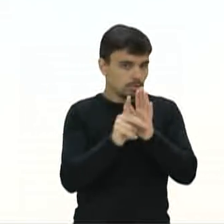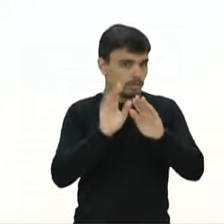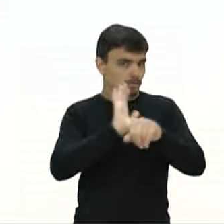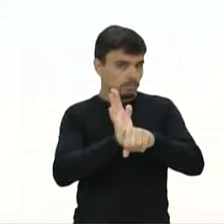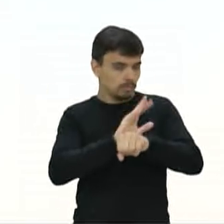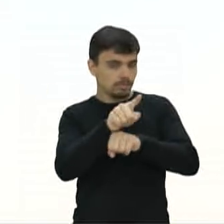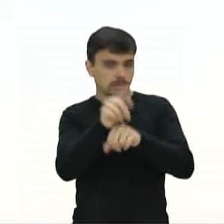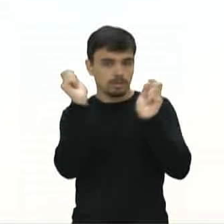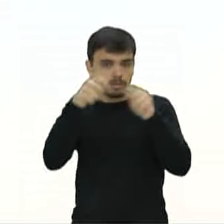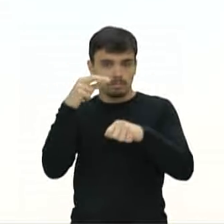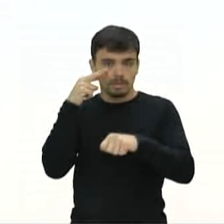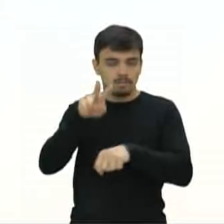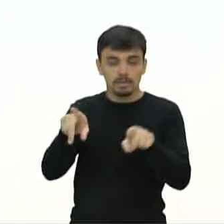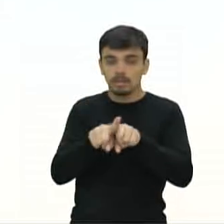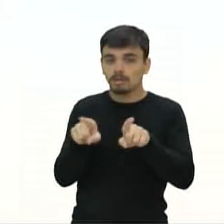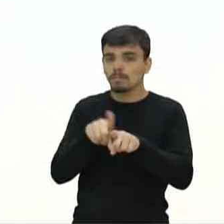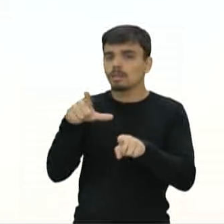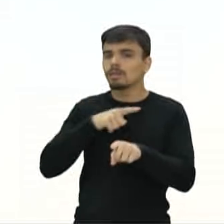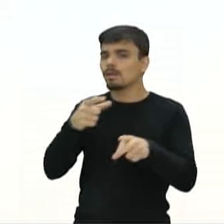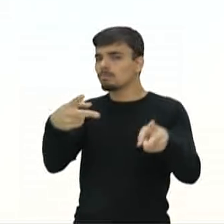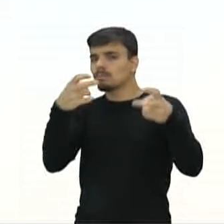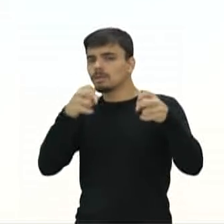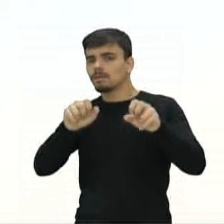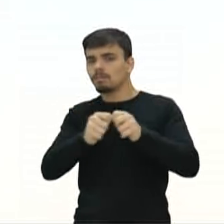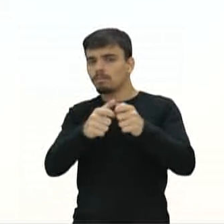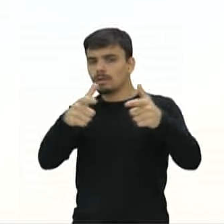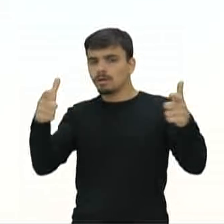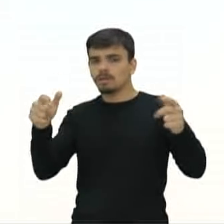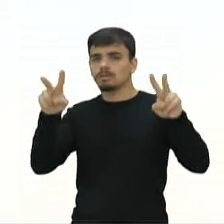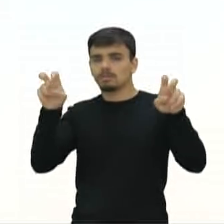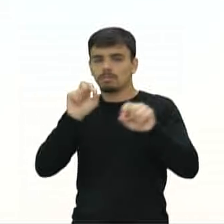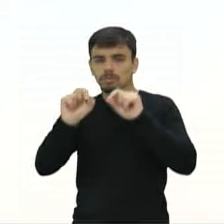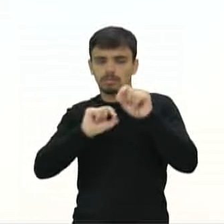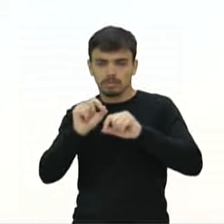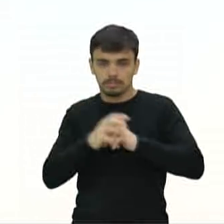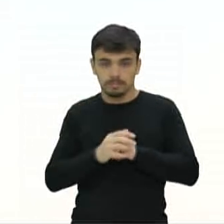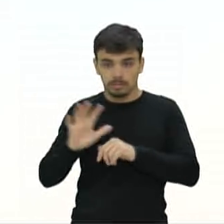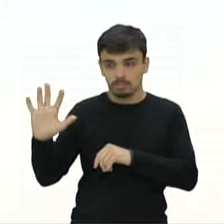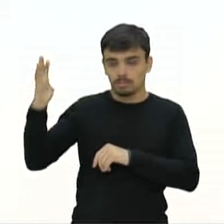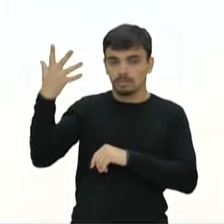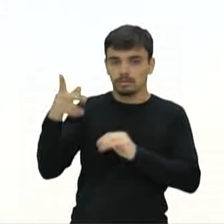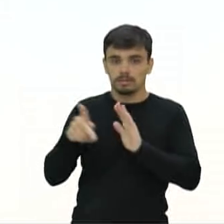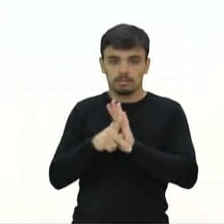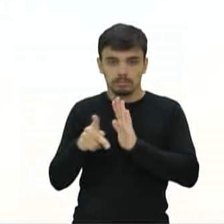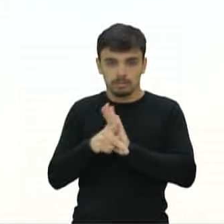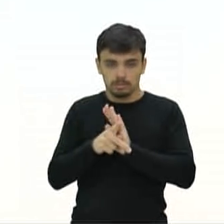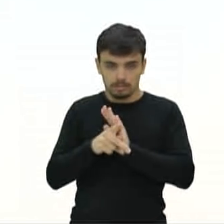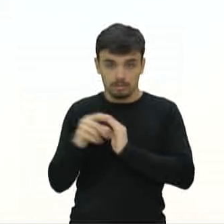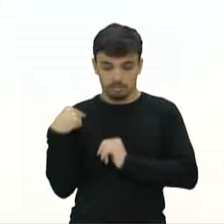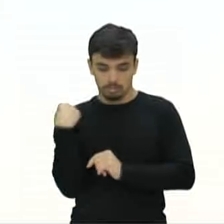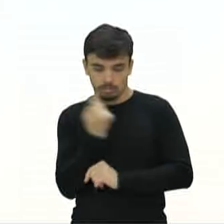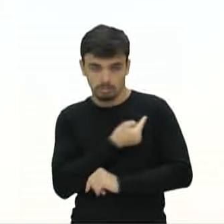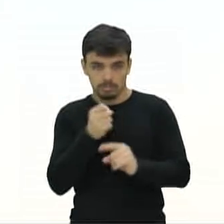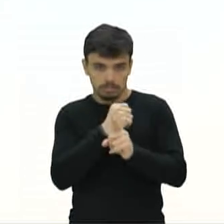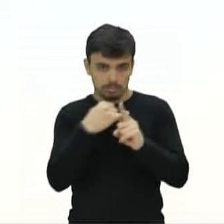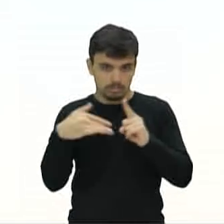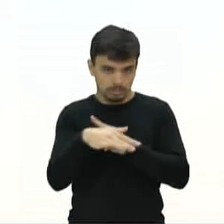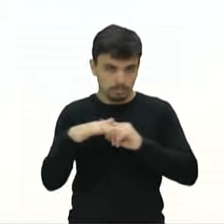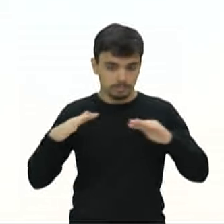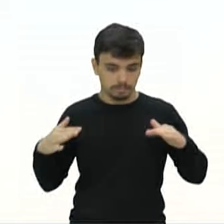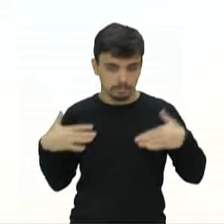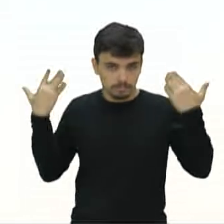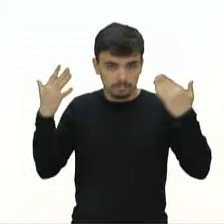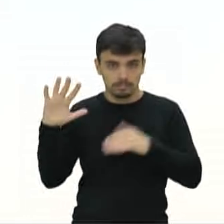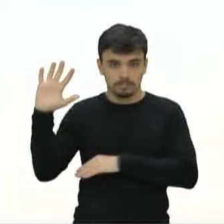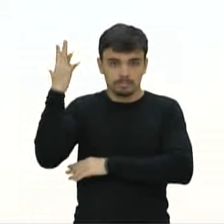você poderá assisti-lo e ter uma noção um pouco maior sobre como ocorre, como a nossa sociedade de consumo impacta no